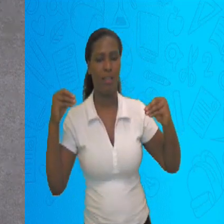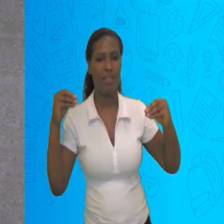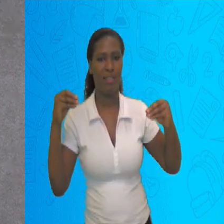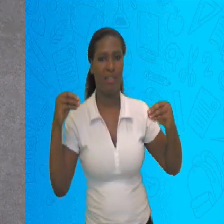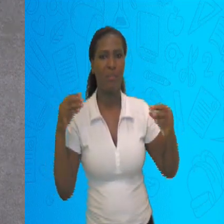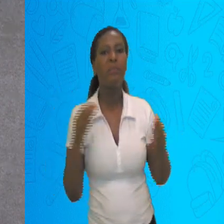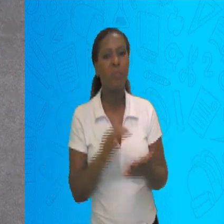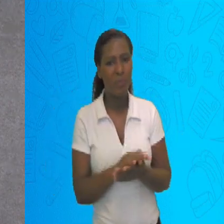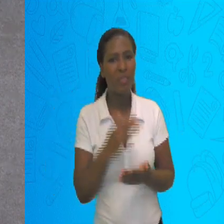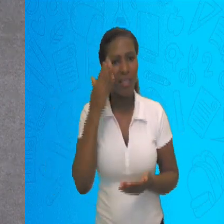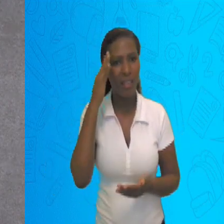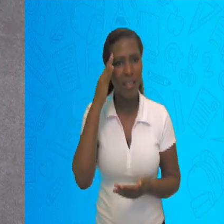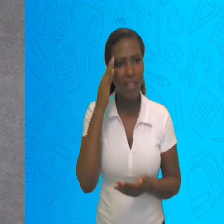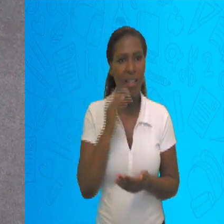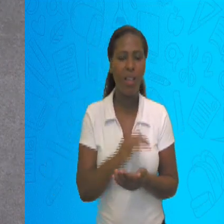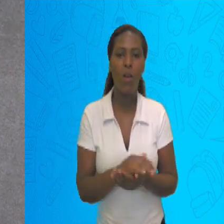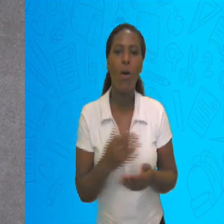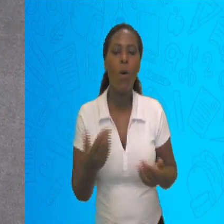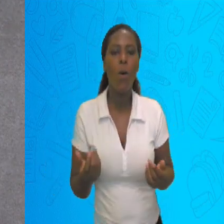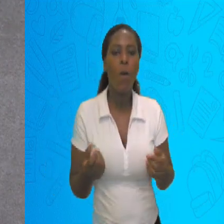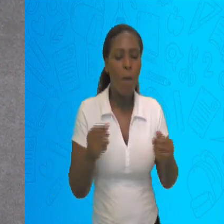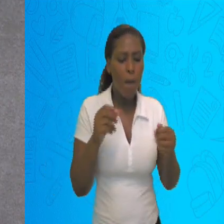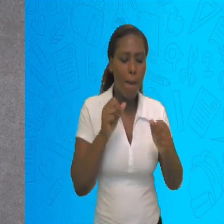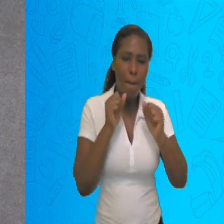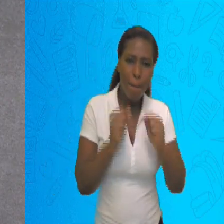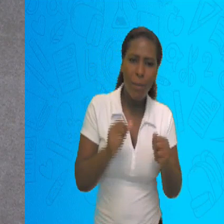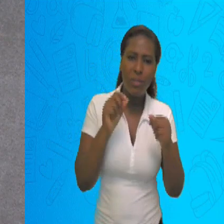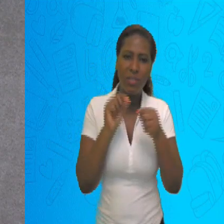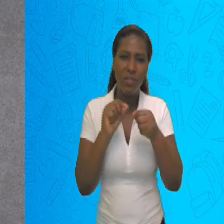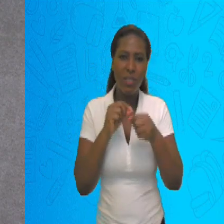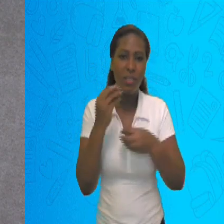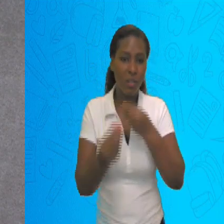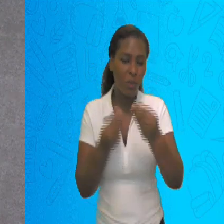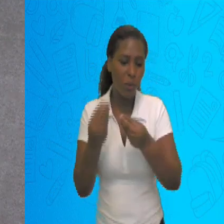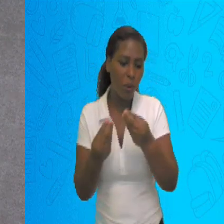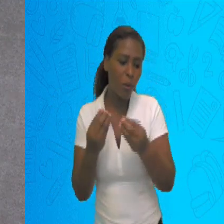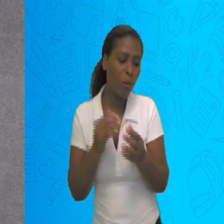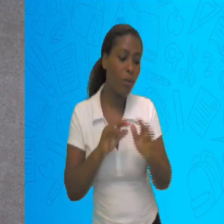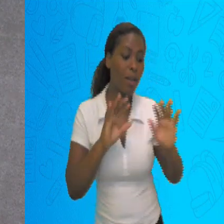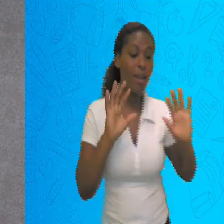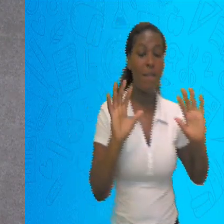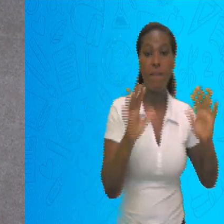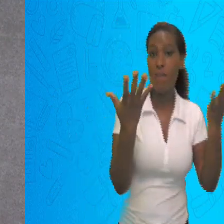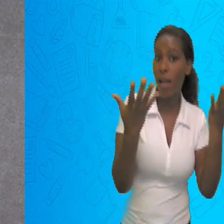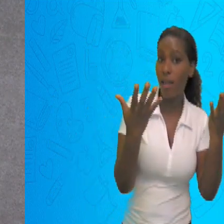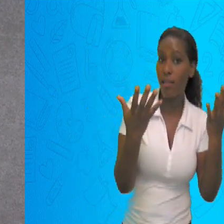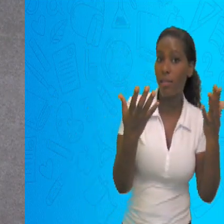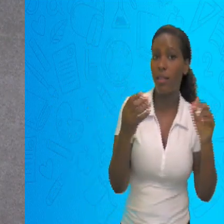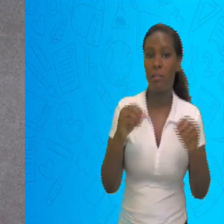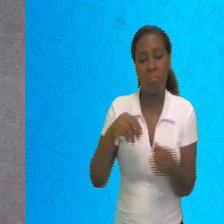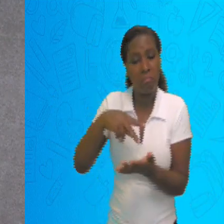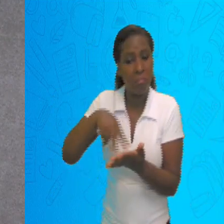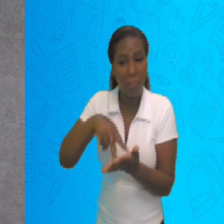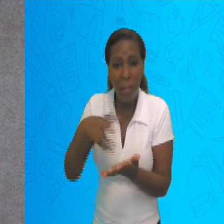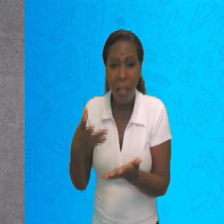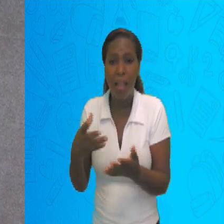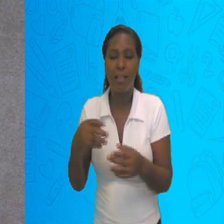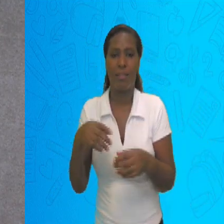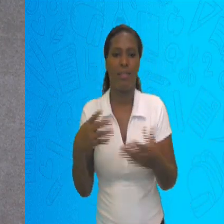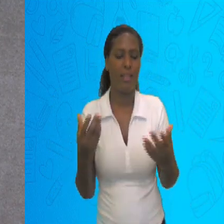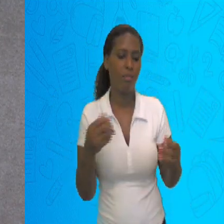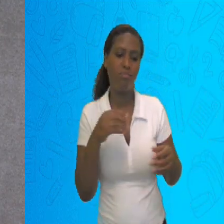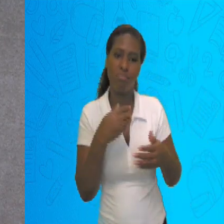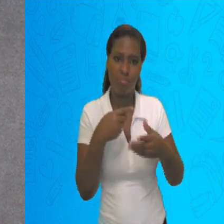feitos em festividades como forma de agradecimento pedido para efetuar curas